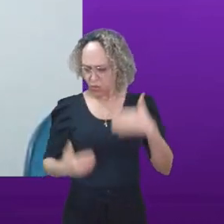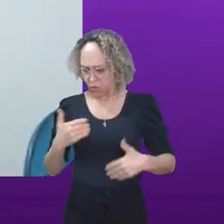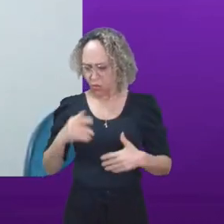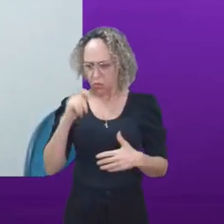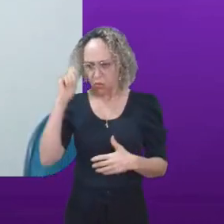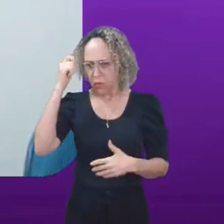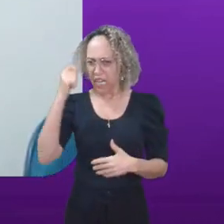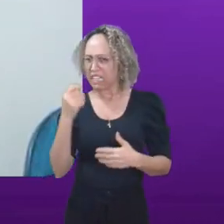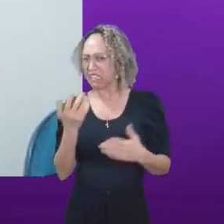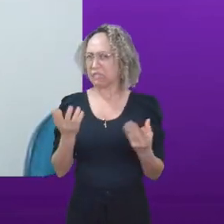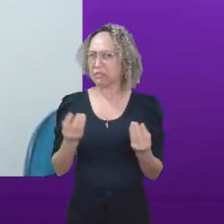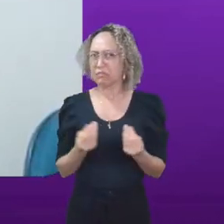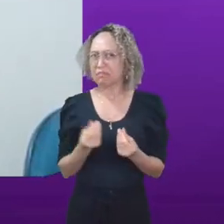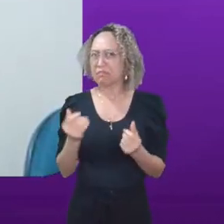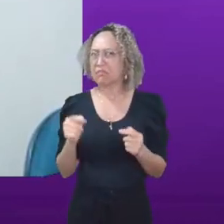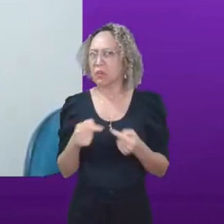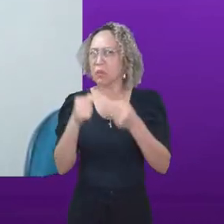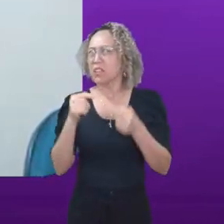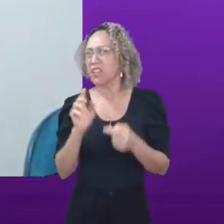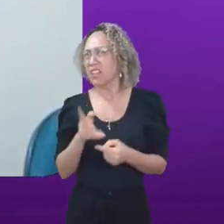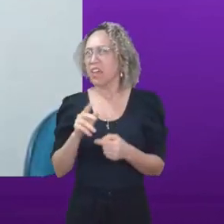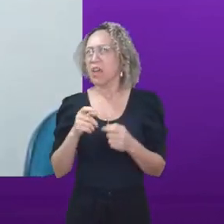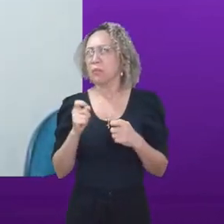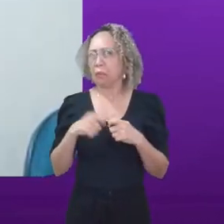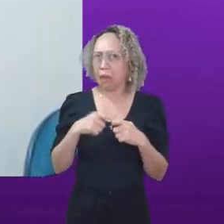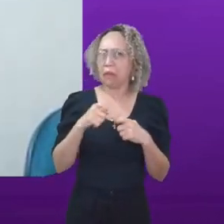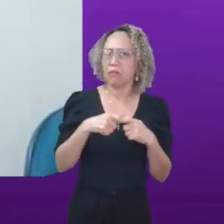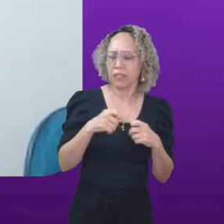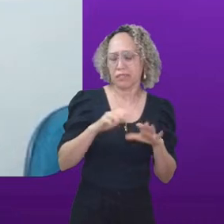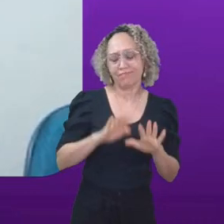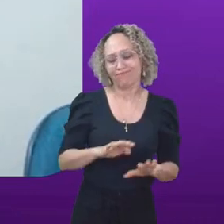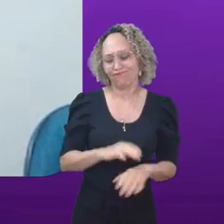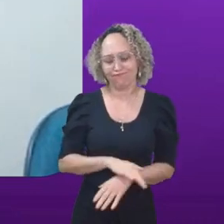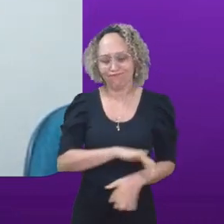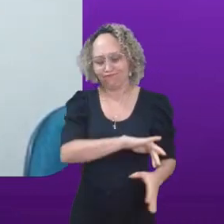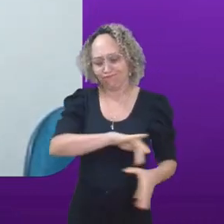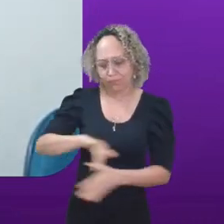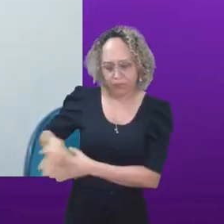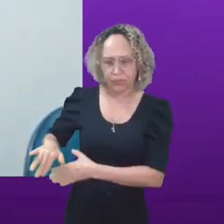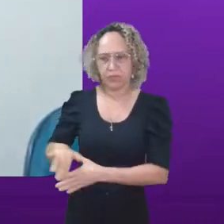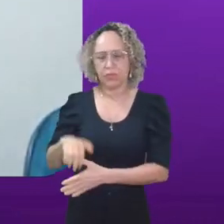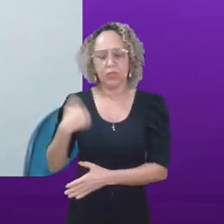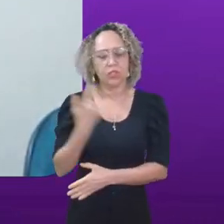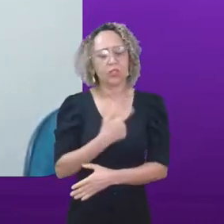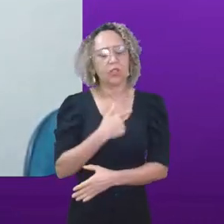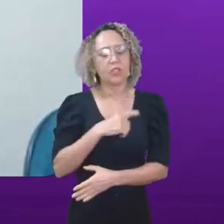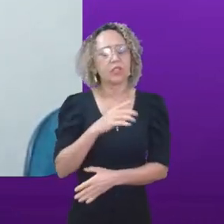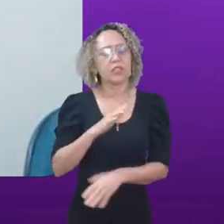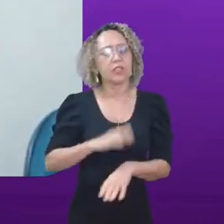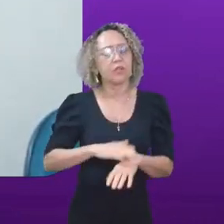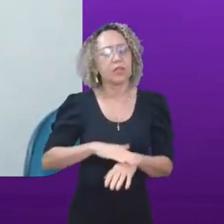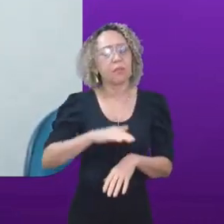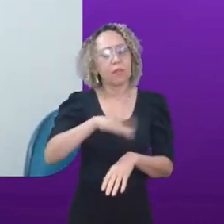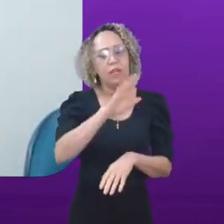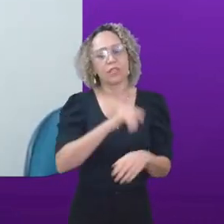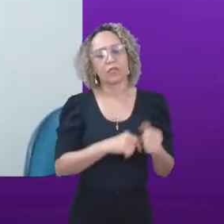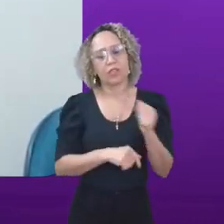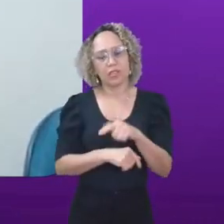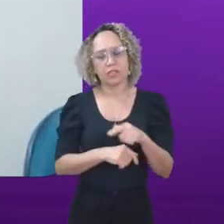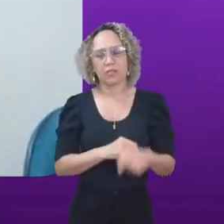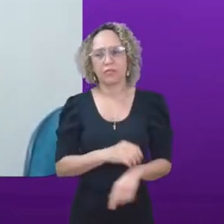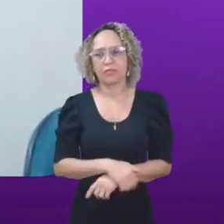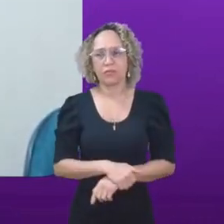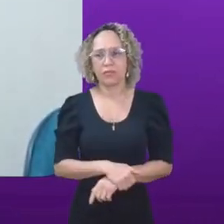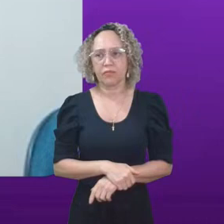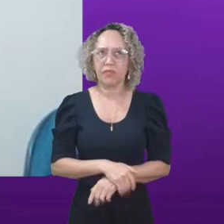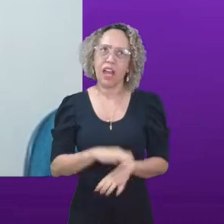precisa lutar, a gente precisa brigar, a gente precisa nos colocar diante disso, né? E quando a gente fala, tem aquela